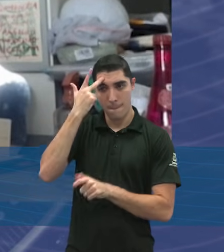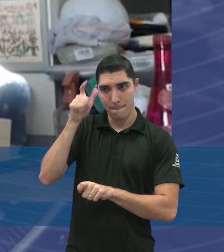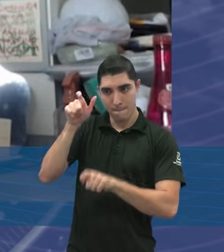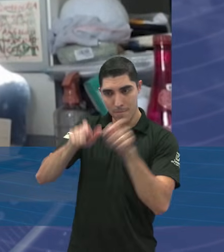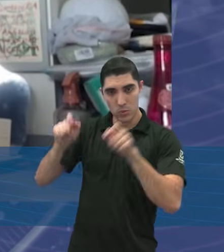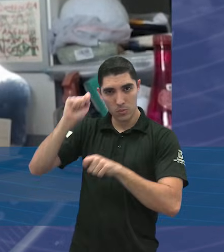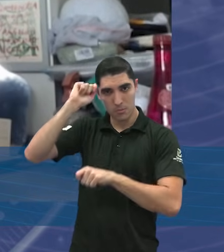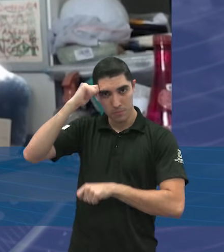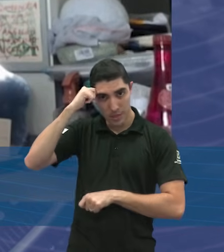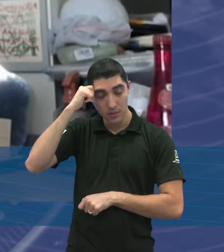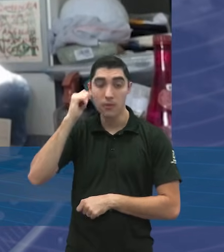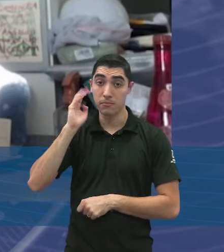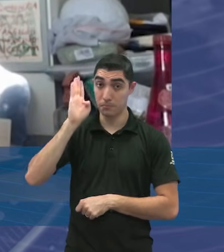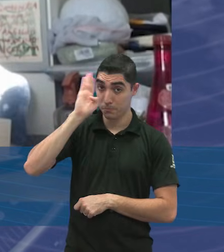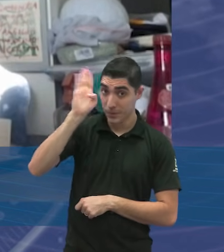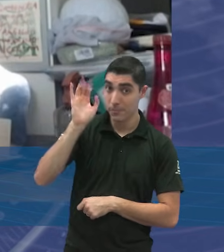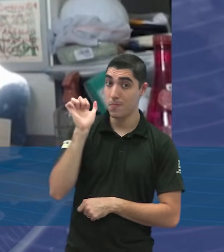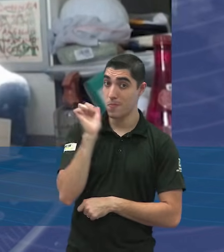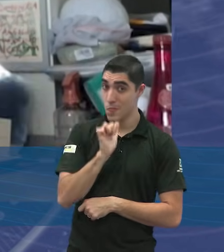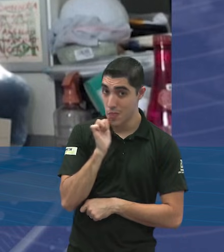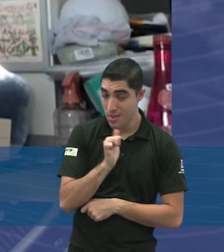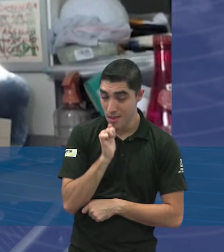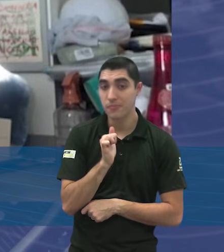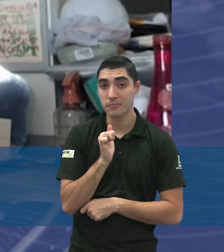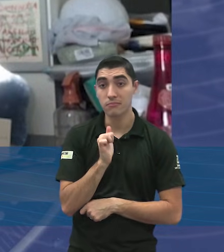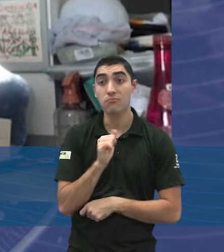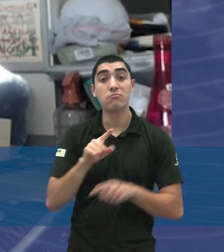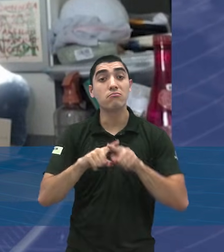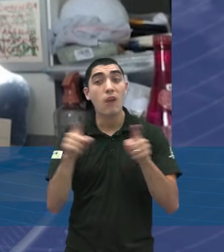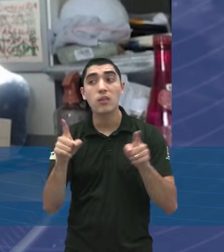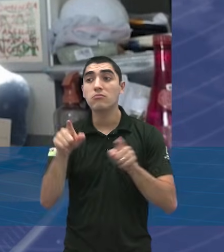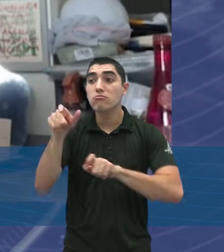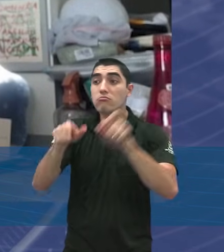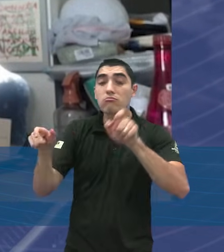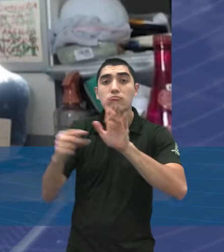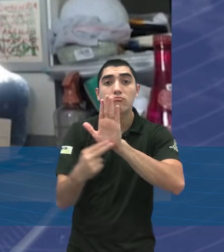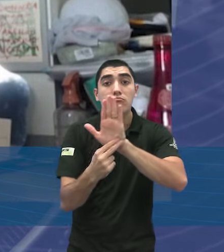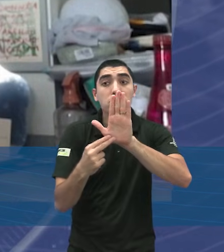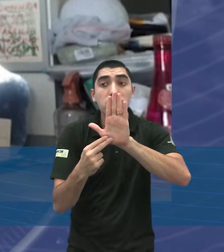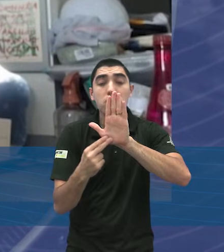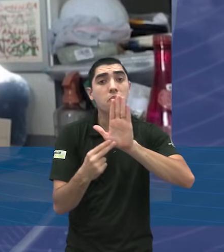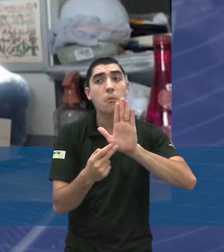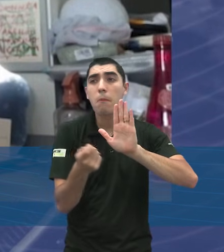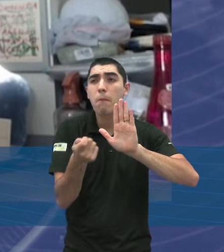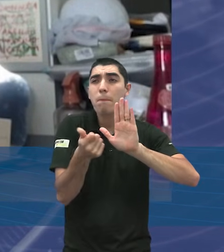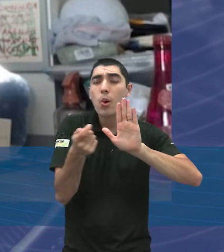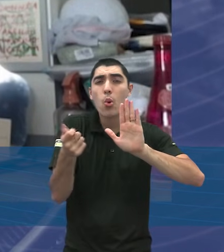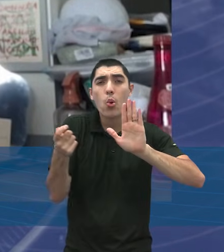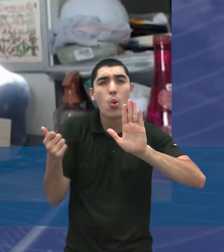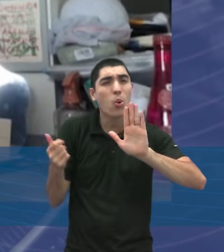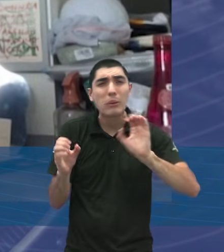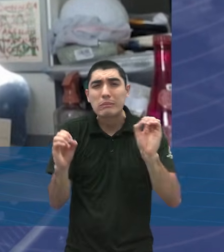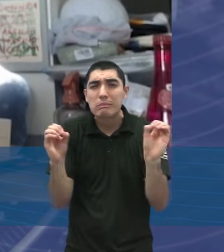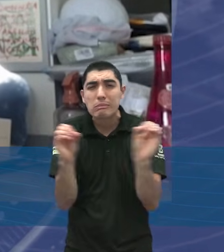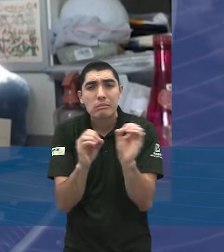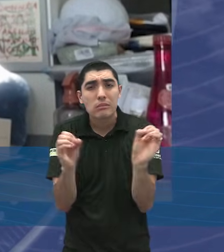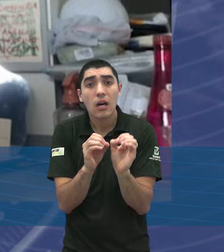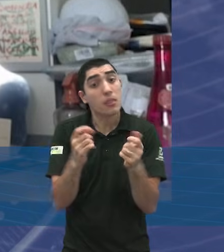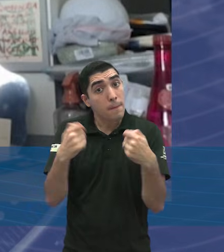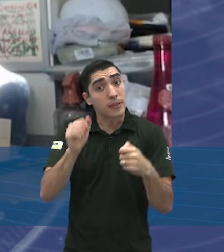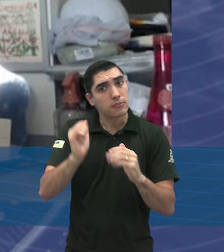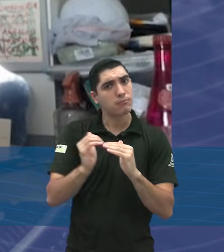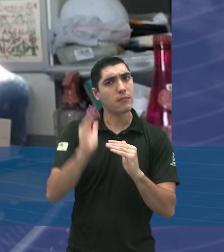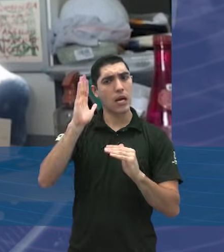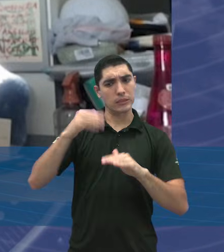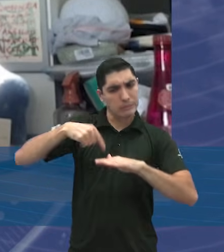pessoas negras, sobretudo mulheres, e a gente não tem isso na grade, a gente não estuda essas especificidades com a profundidade